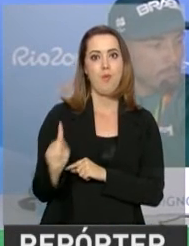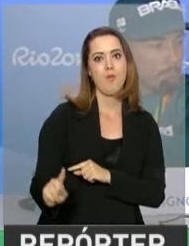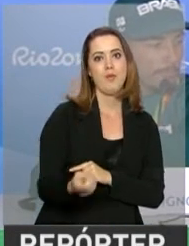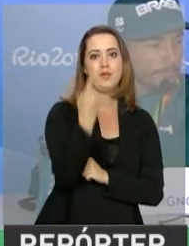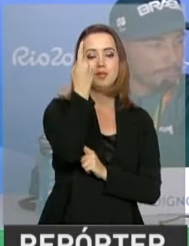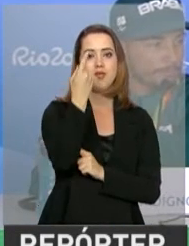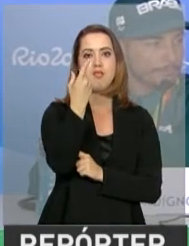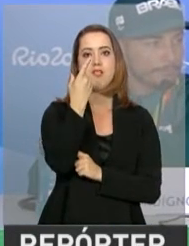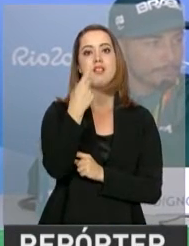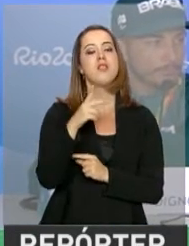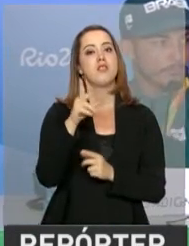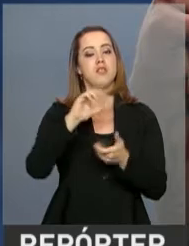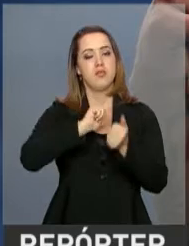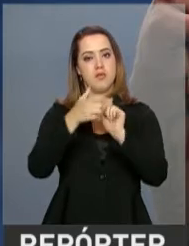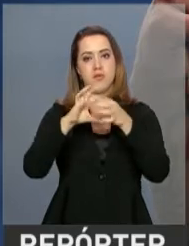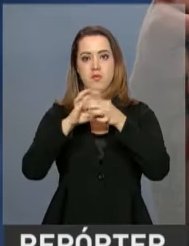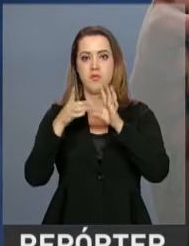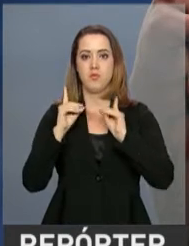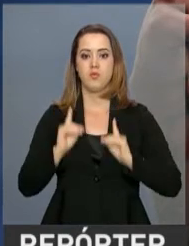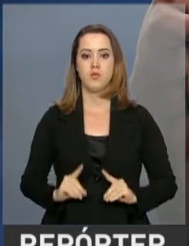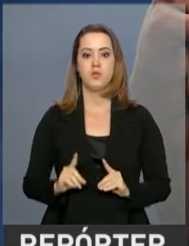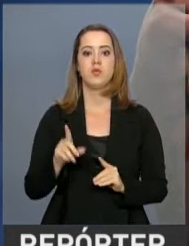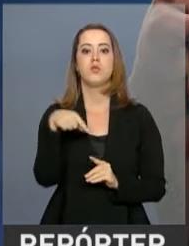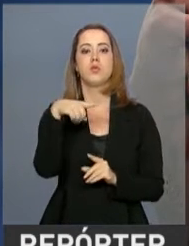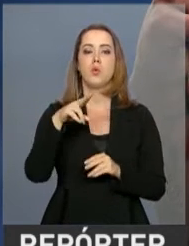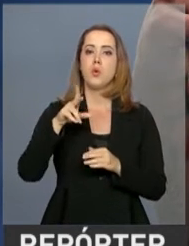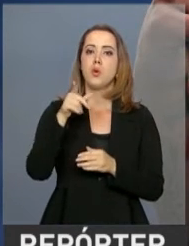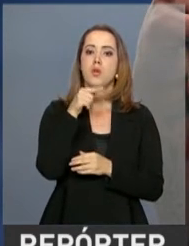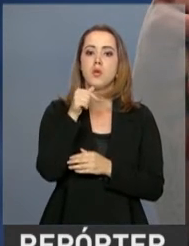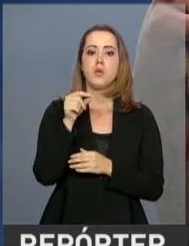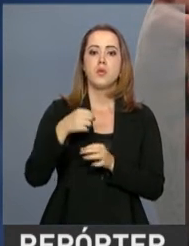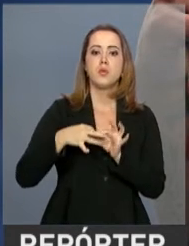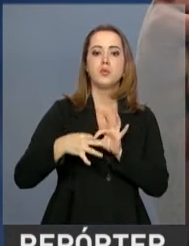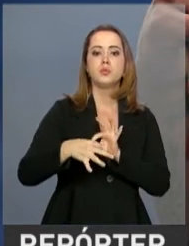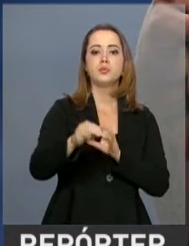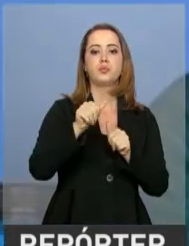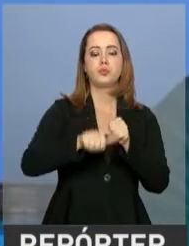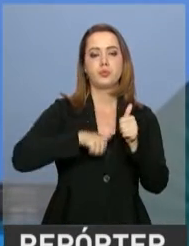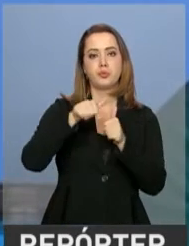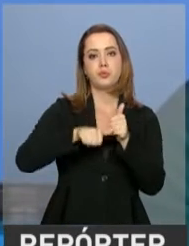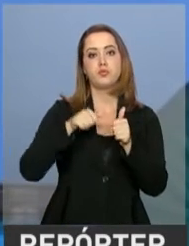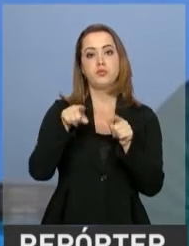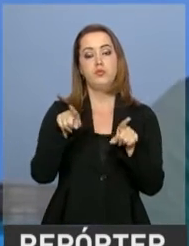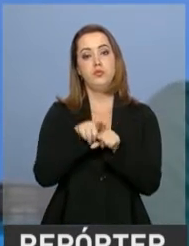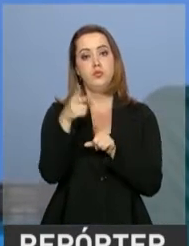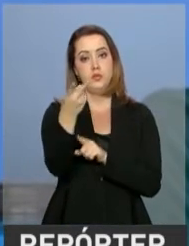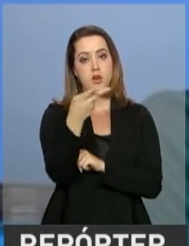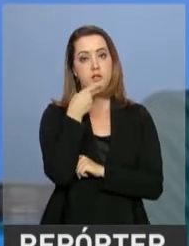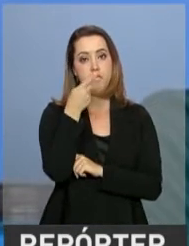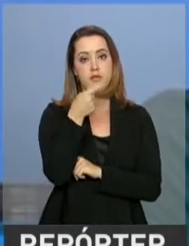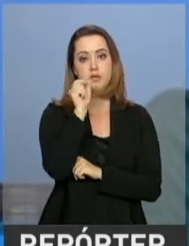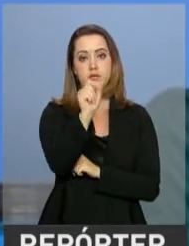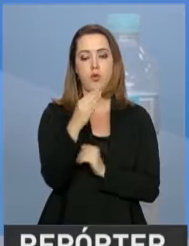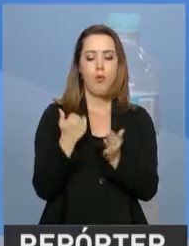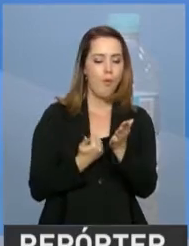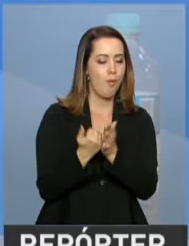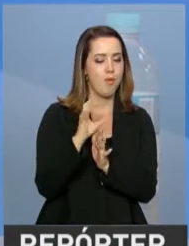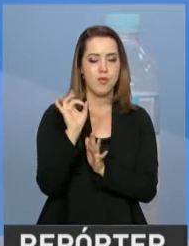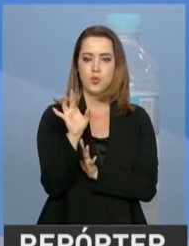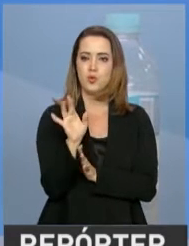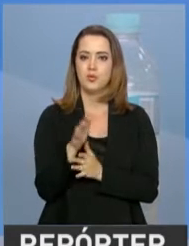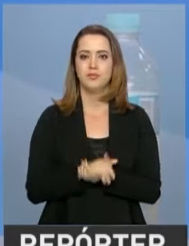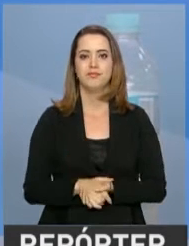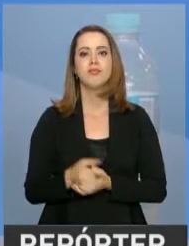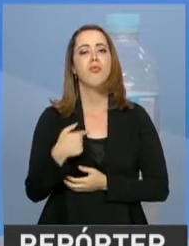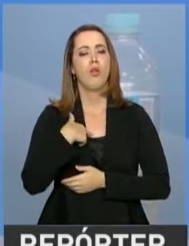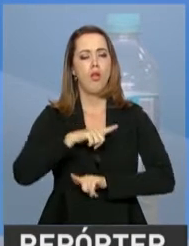Paralimpíada, nos 100 metros rasos e nos 200 metros rasos na classe T35. E segundo ele, é só o começo. Meu trabalho